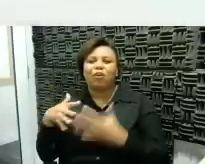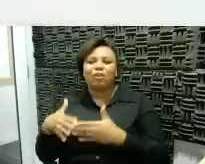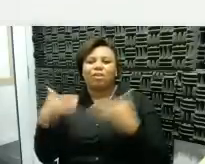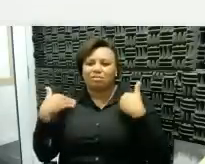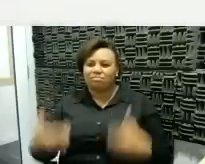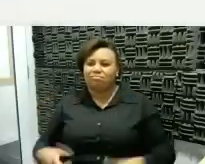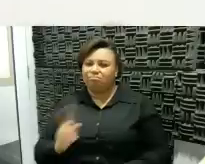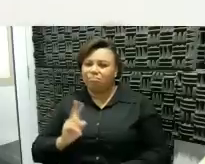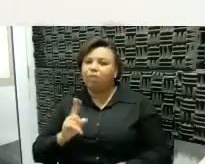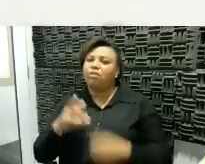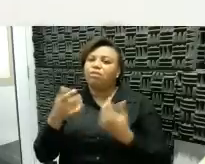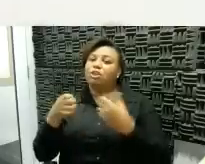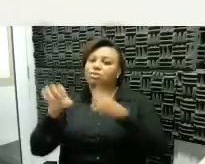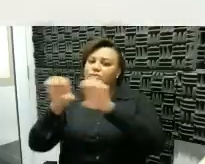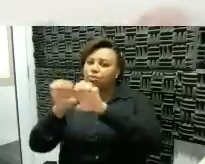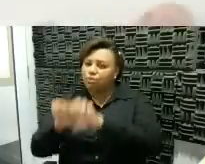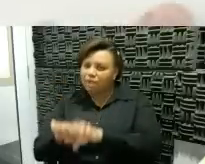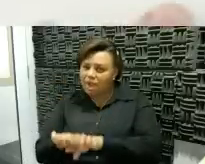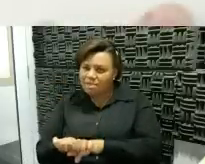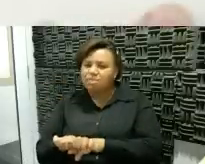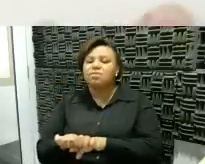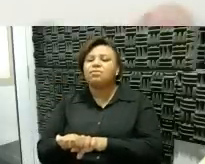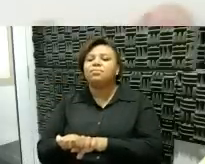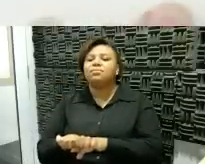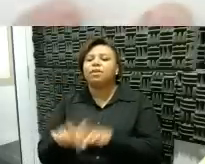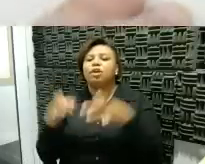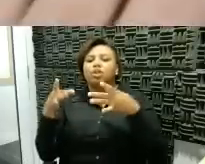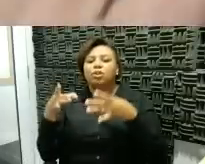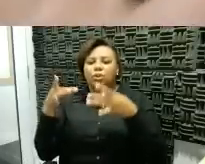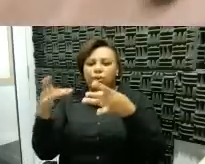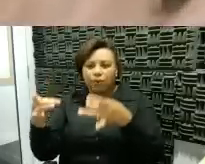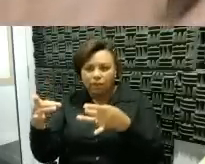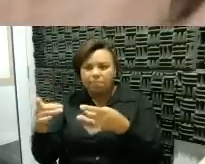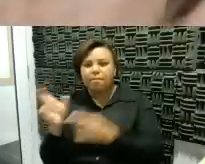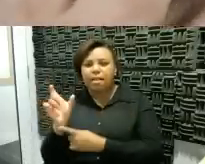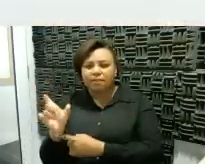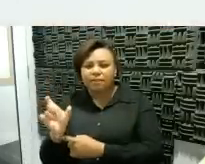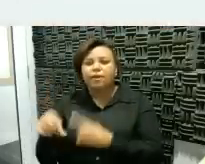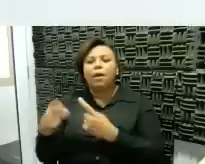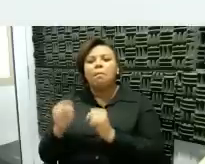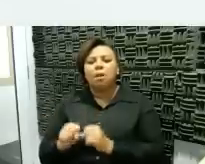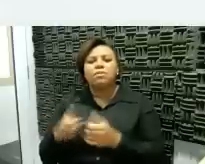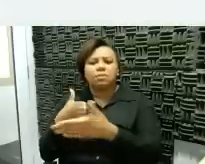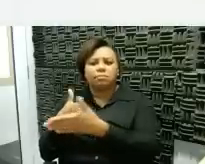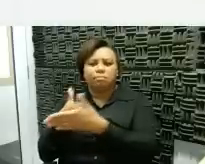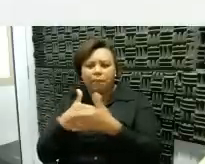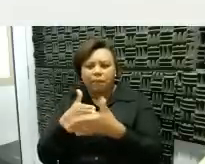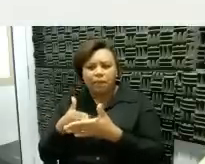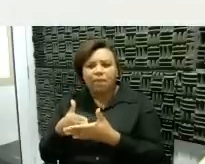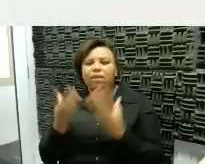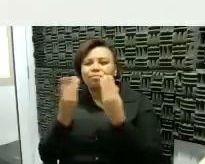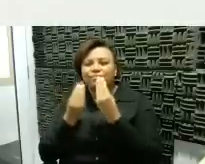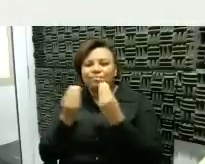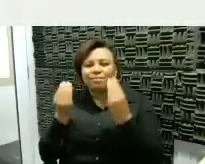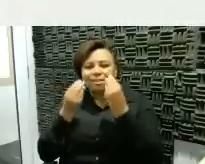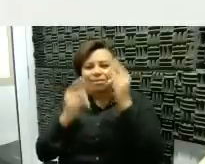arquitetônicas tô colando um potit com essa palavra elas podem ser sensoriais e elas podem ser